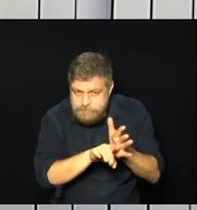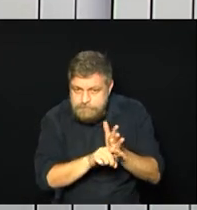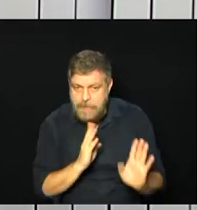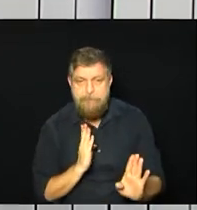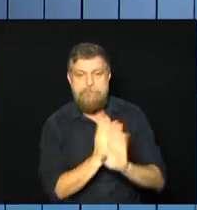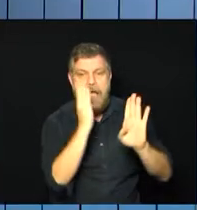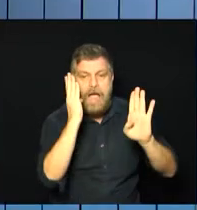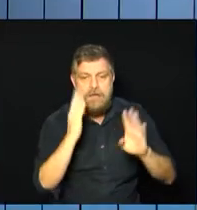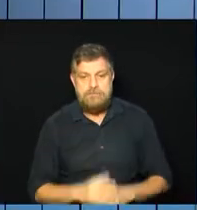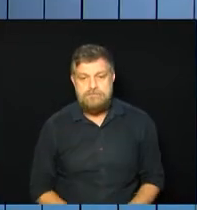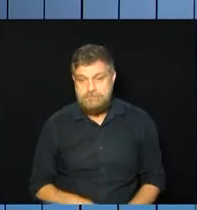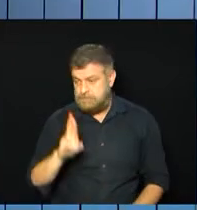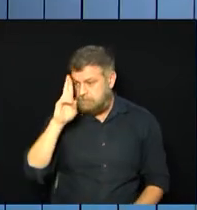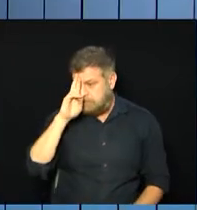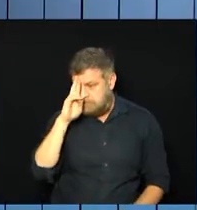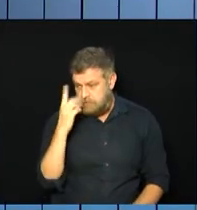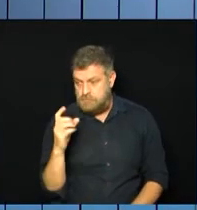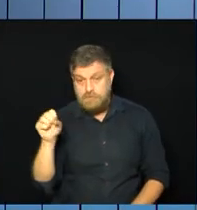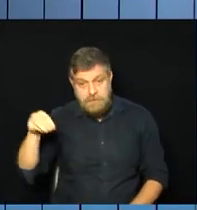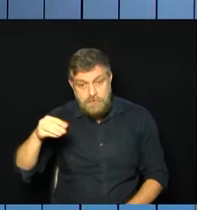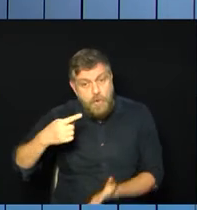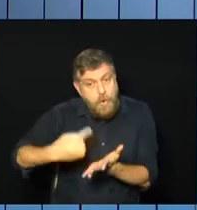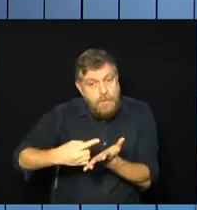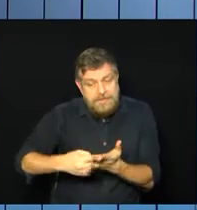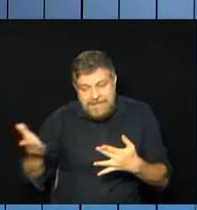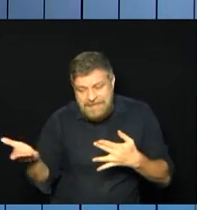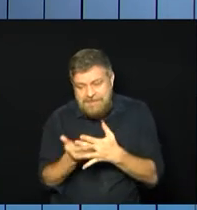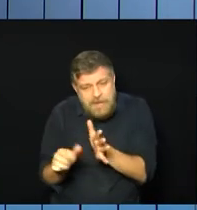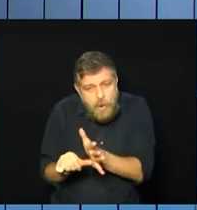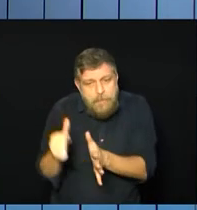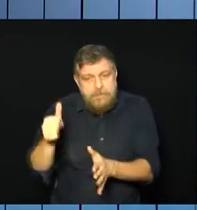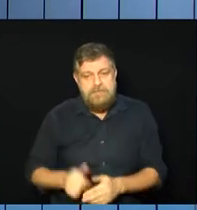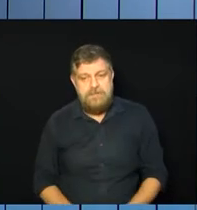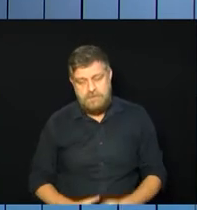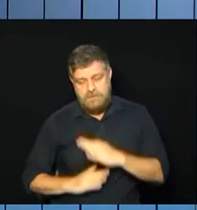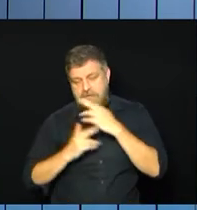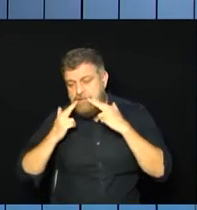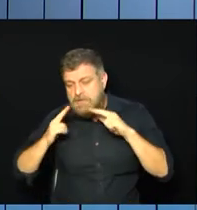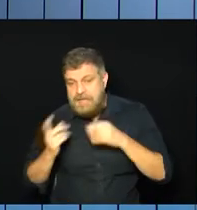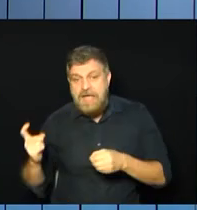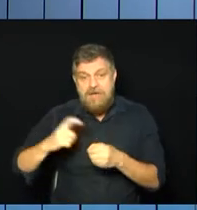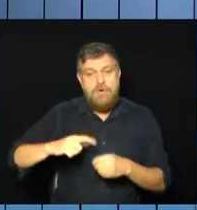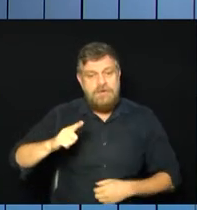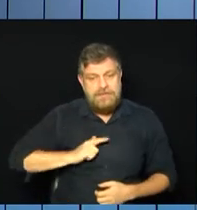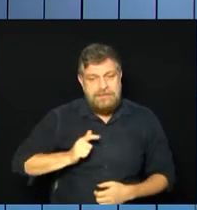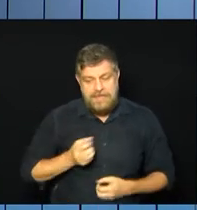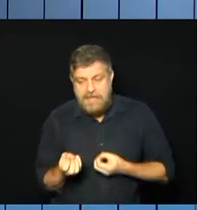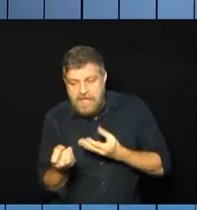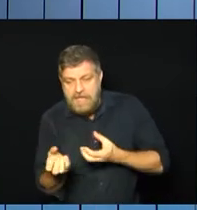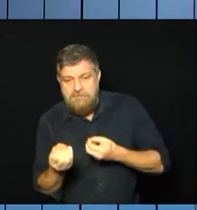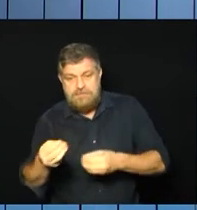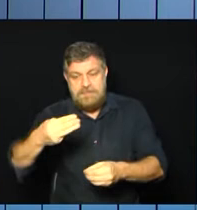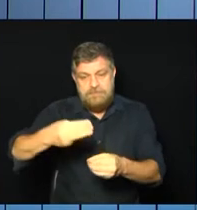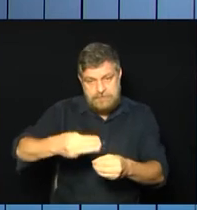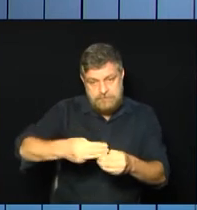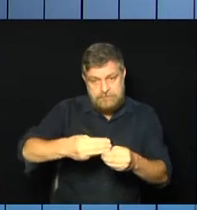conferir. 12:18, vamos fazer o seguinte, primeiro intervalo aqui no Câmara Notícia, na volta tem as notícias da